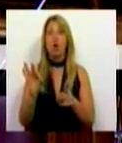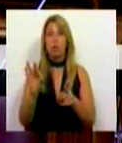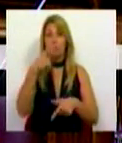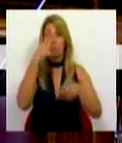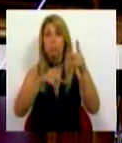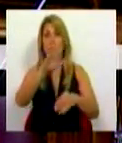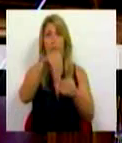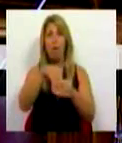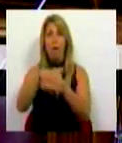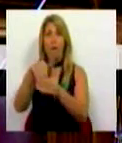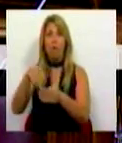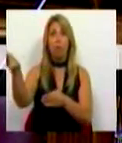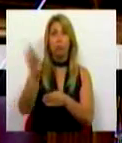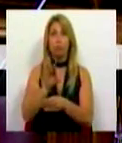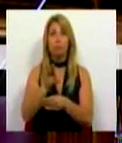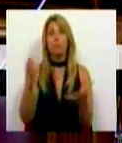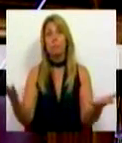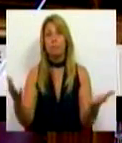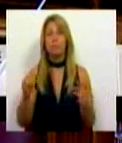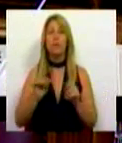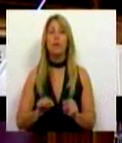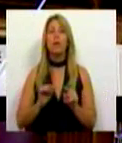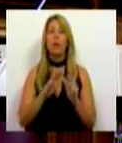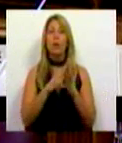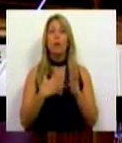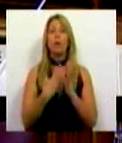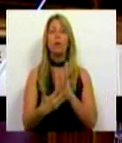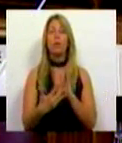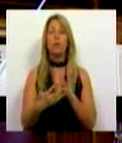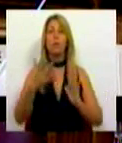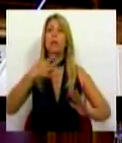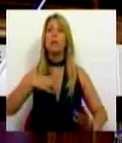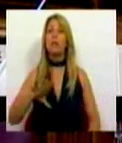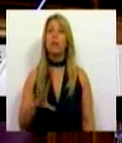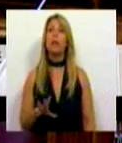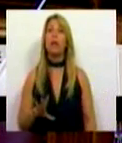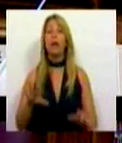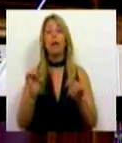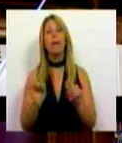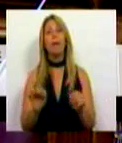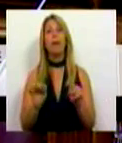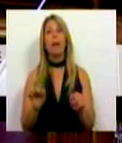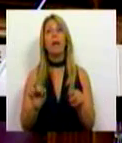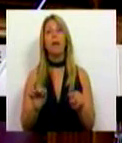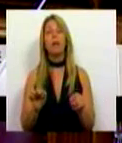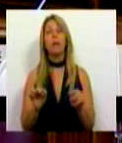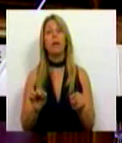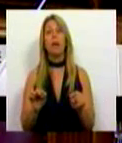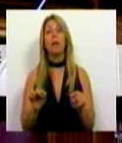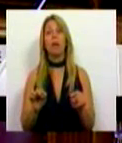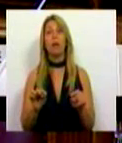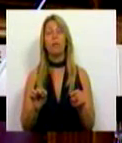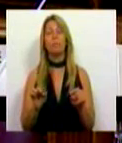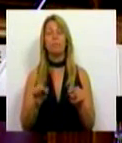eleitorado correspondente. Neste quadro, queria aqui poder fixar-me